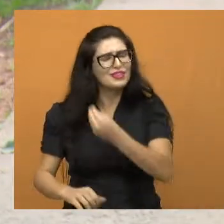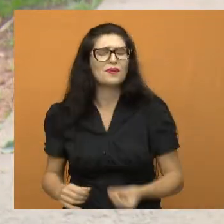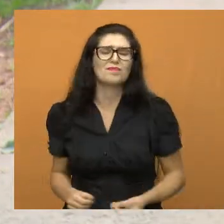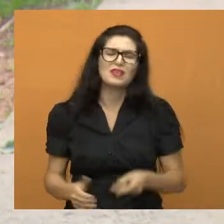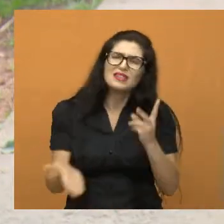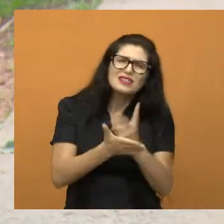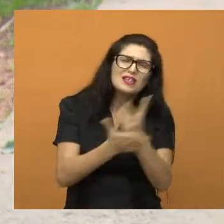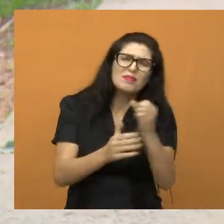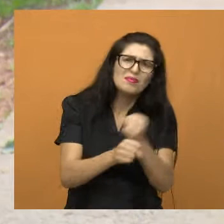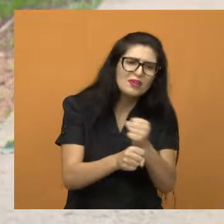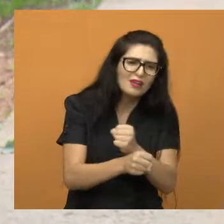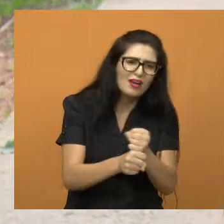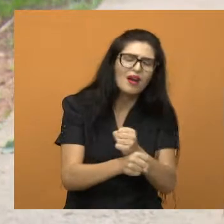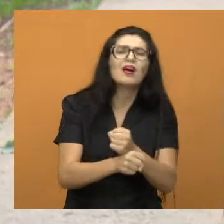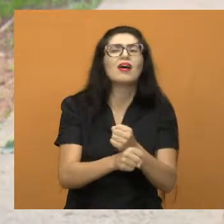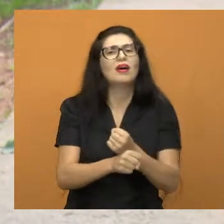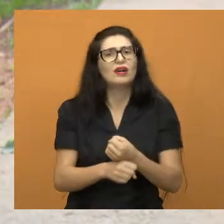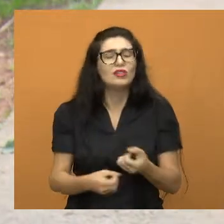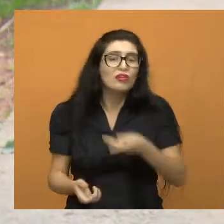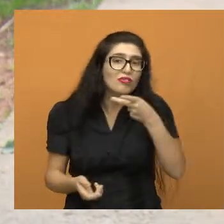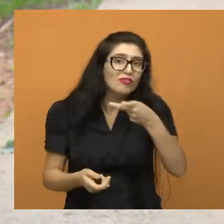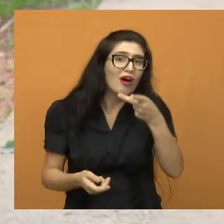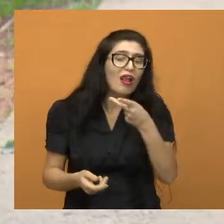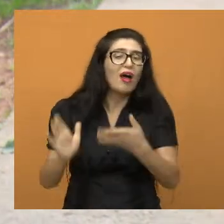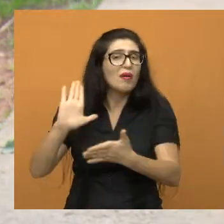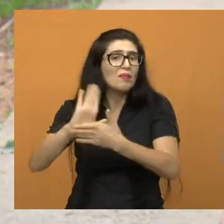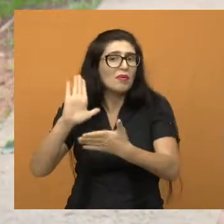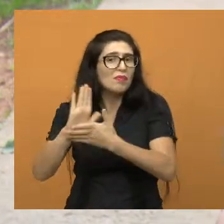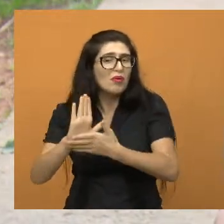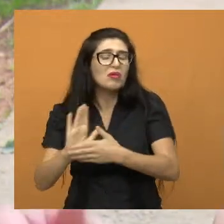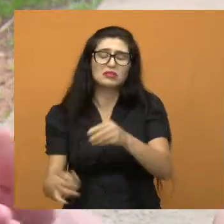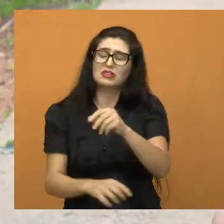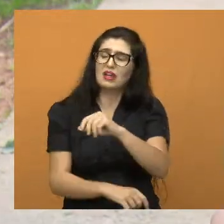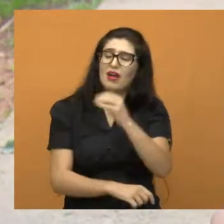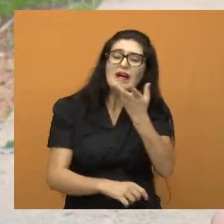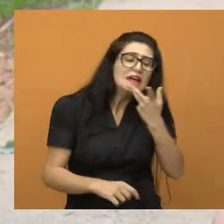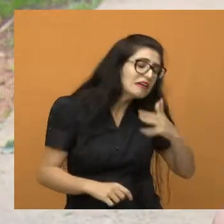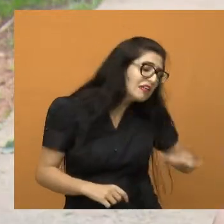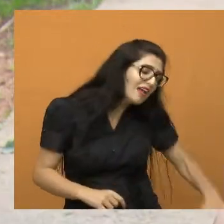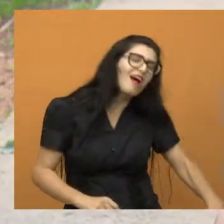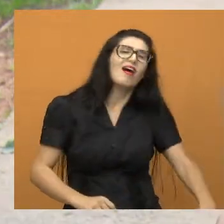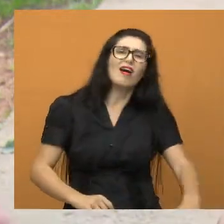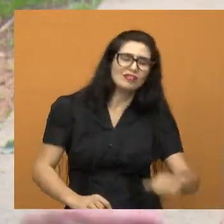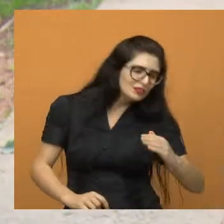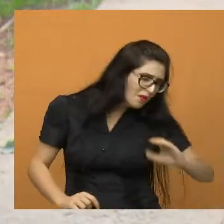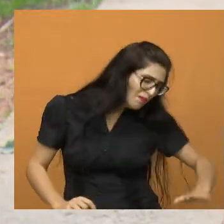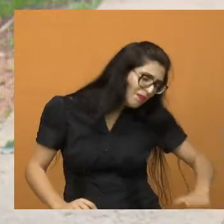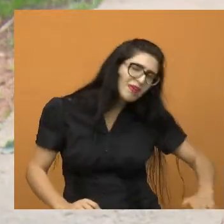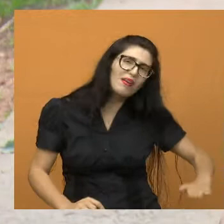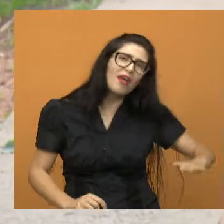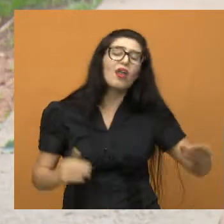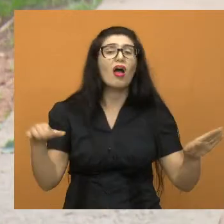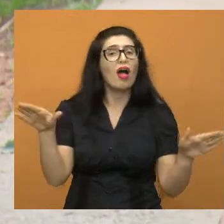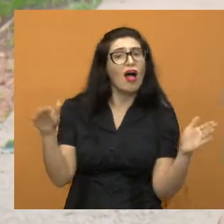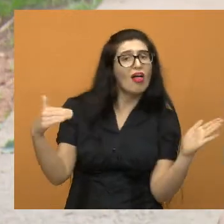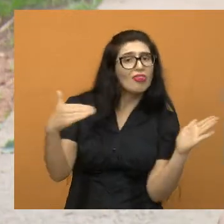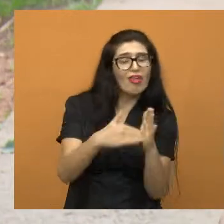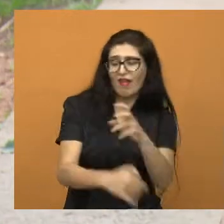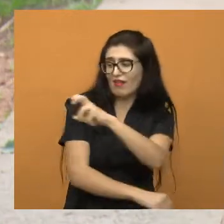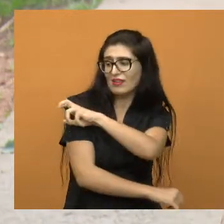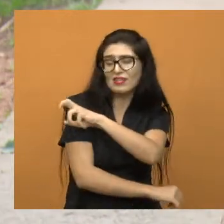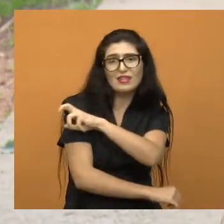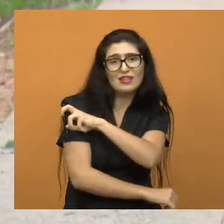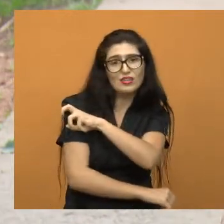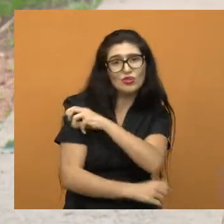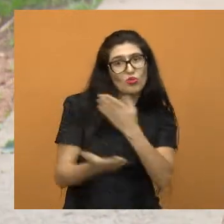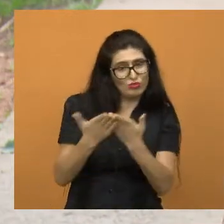reflexão sobre a campanha da fraternidade. A proposta era que as crianças, desde o mini maternal, até o 5º ano, que é o segmento que a